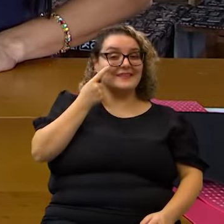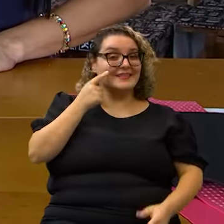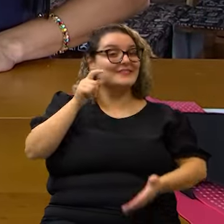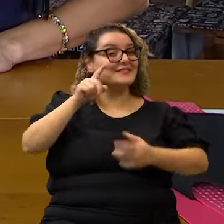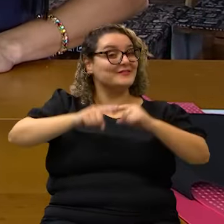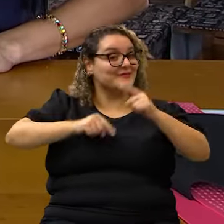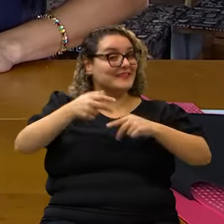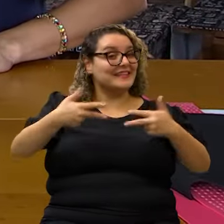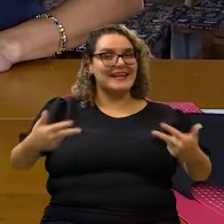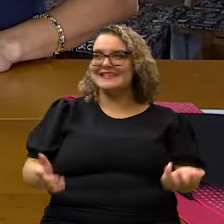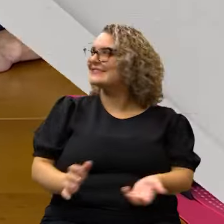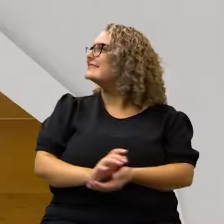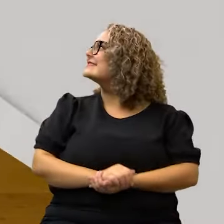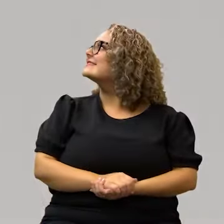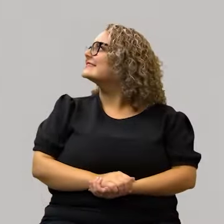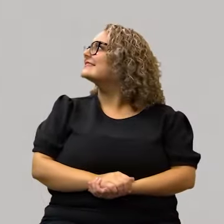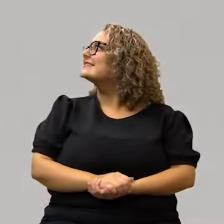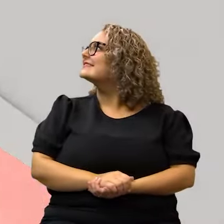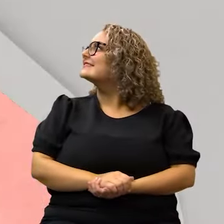os materiais.